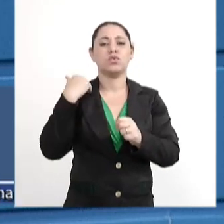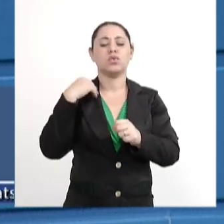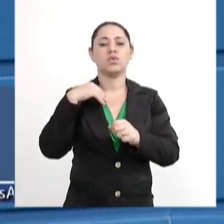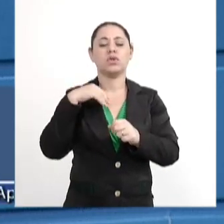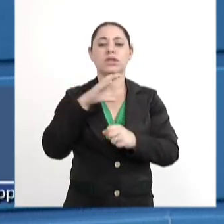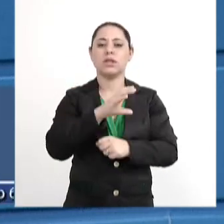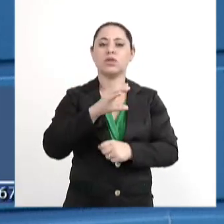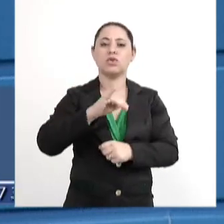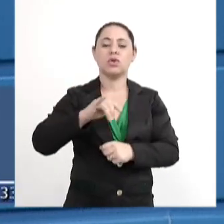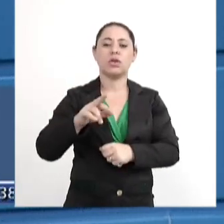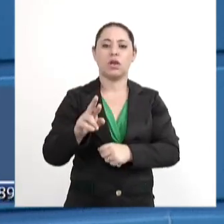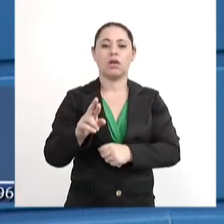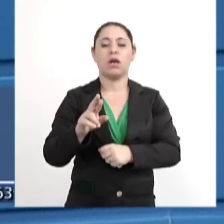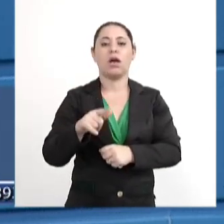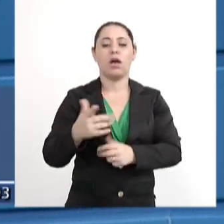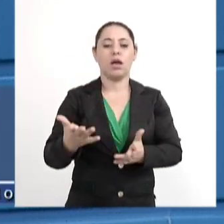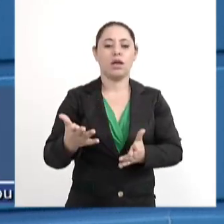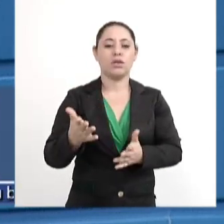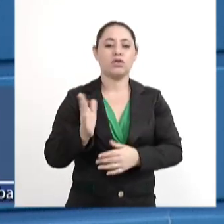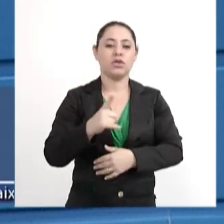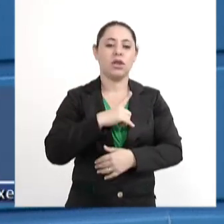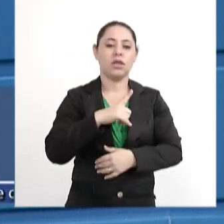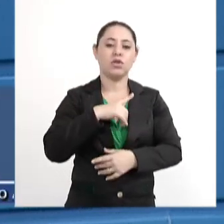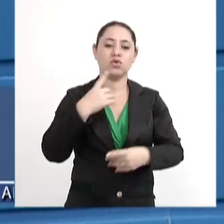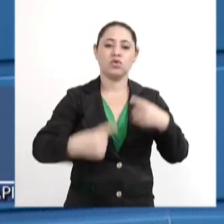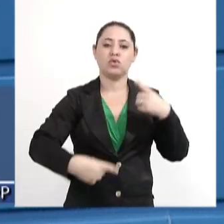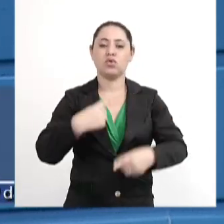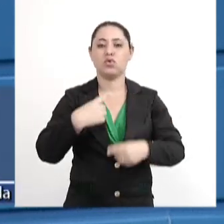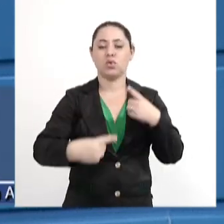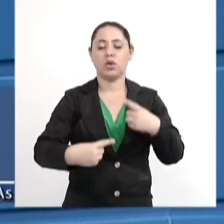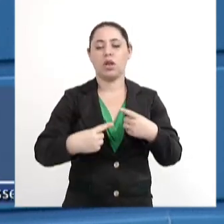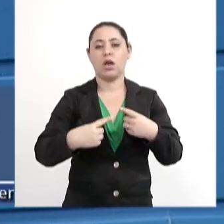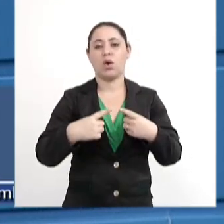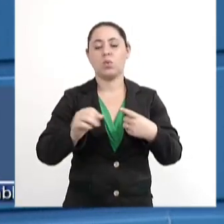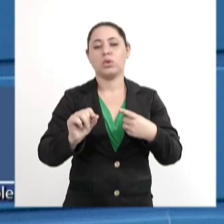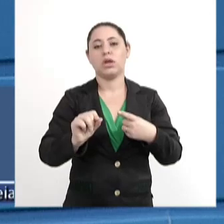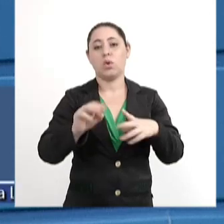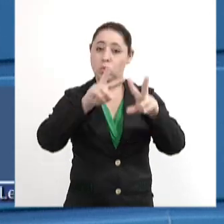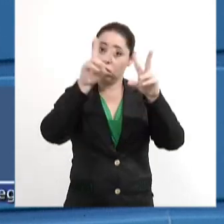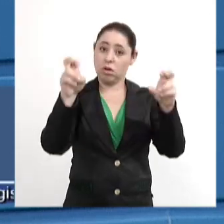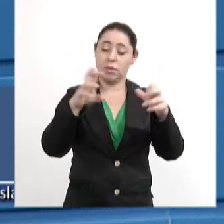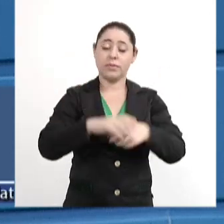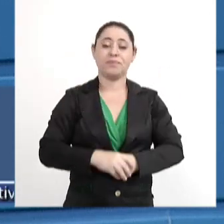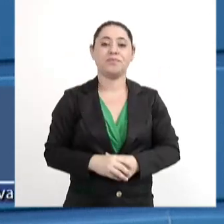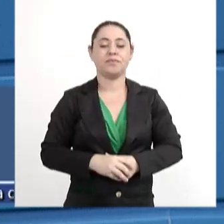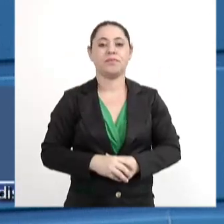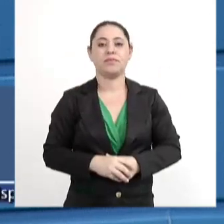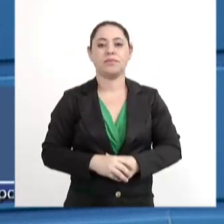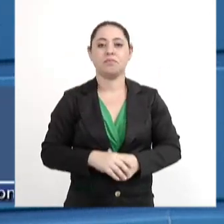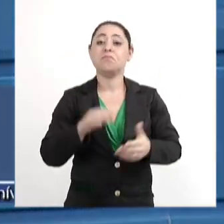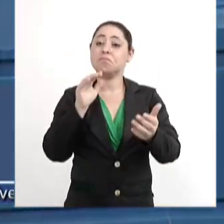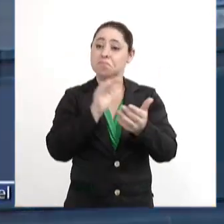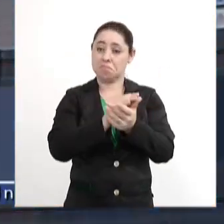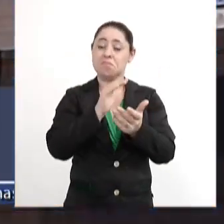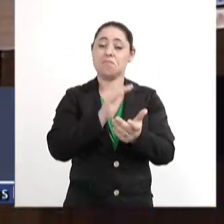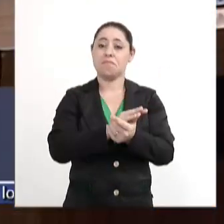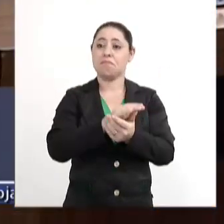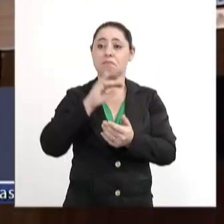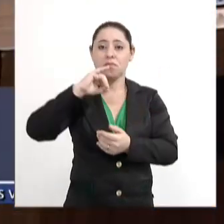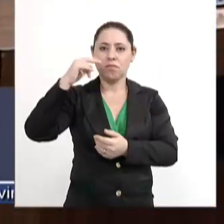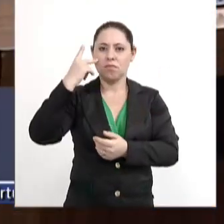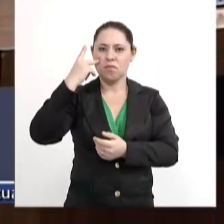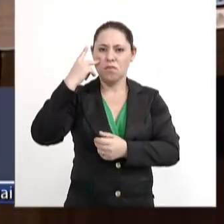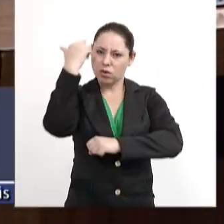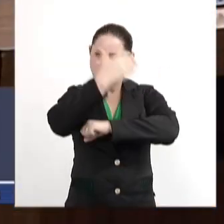Constituição e Justiça, apesar de nós aqui já estarmos discutindo o mérito. Eu quero parabenizar o deputado João Henrique pela